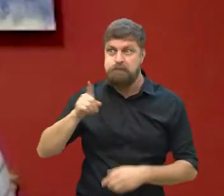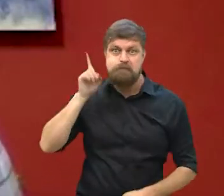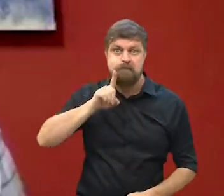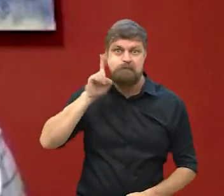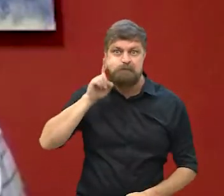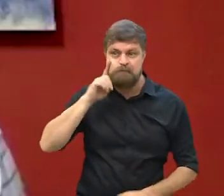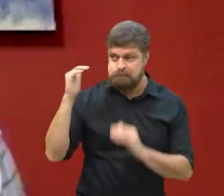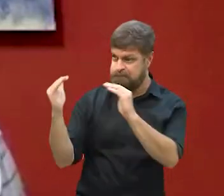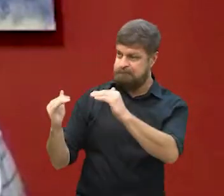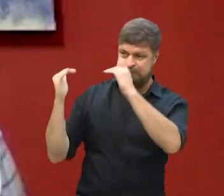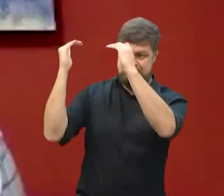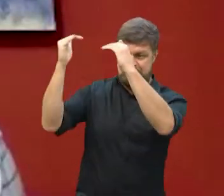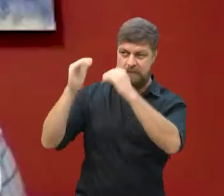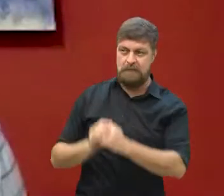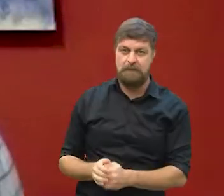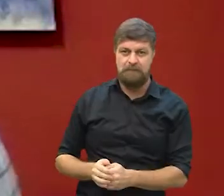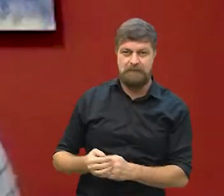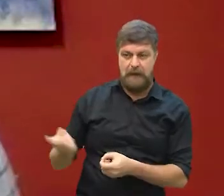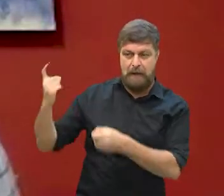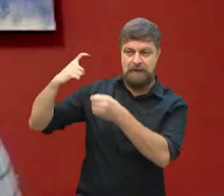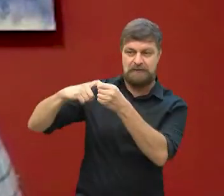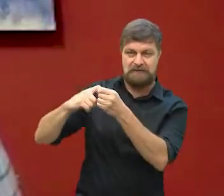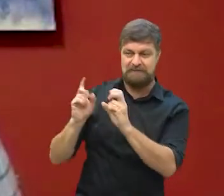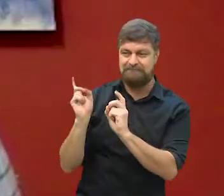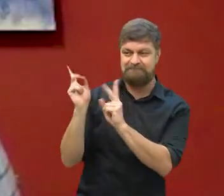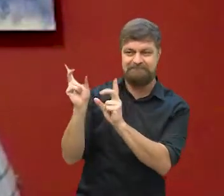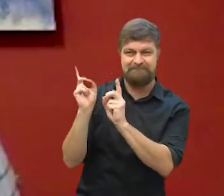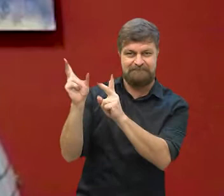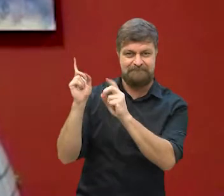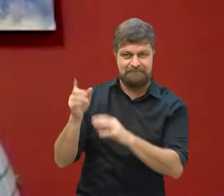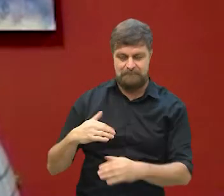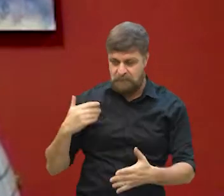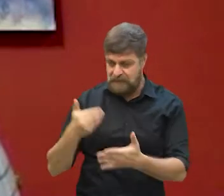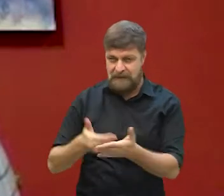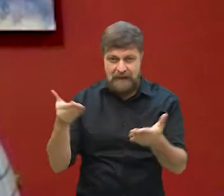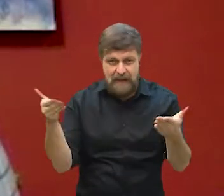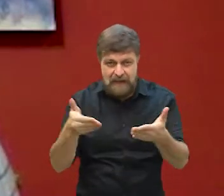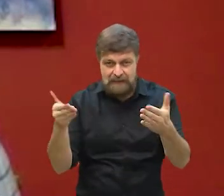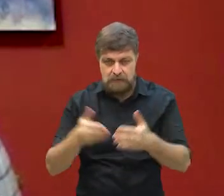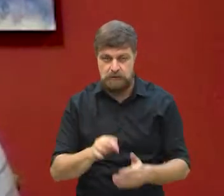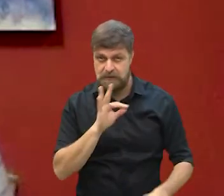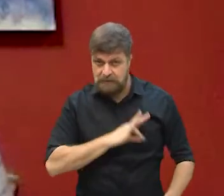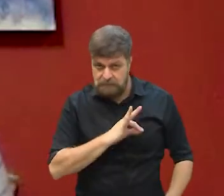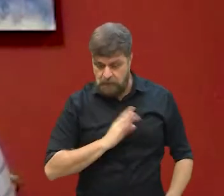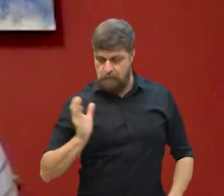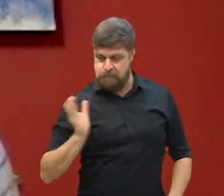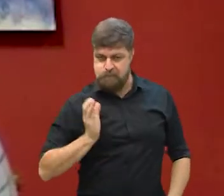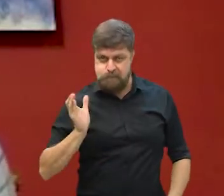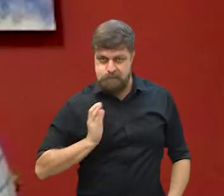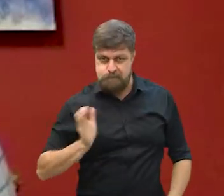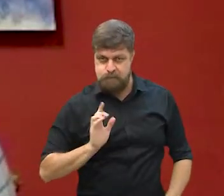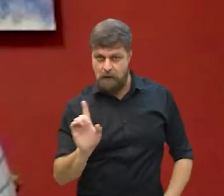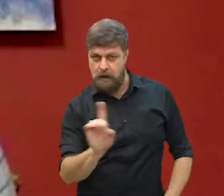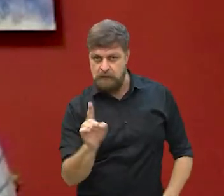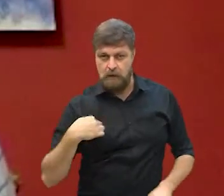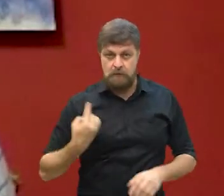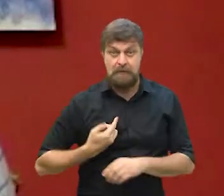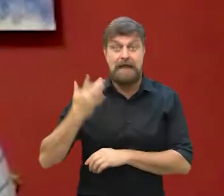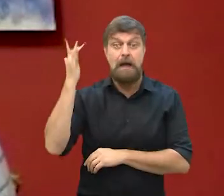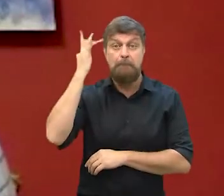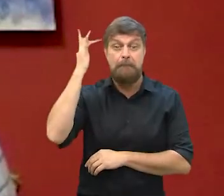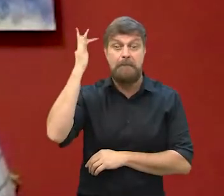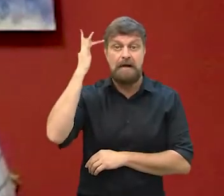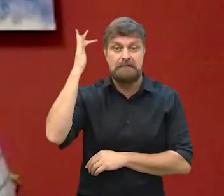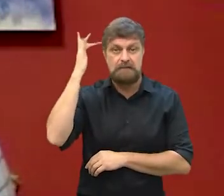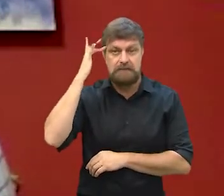pegou um tubarão, digamos assim, né? Então, até hoje, e assim, importante ressaltar que não é só o retorno financeiro, o